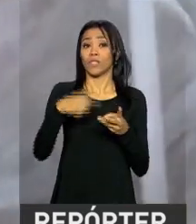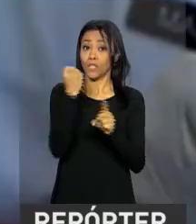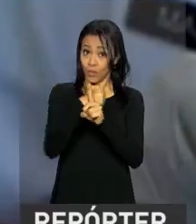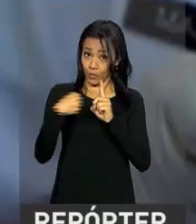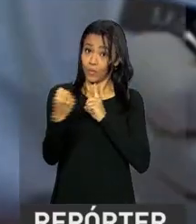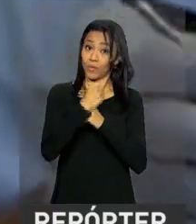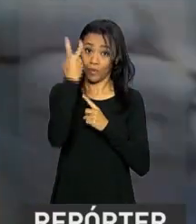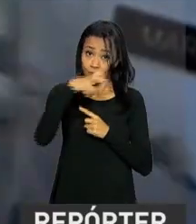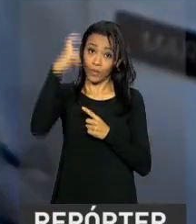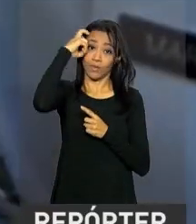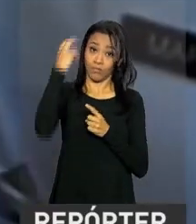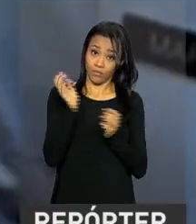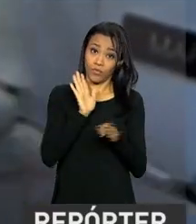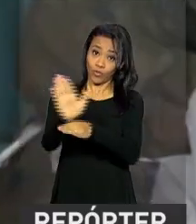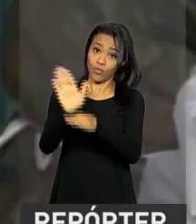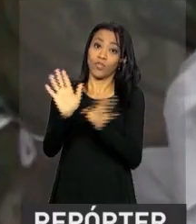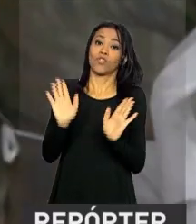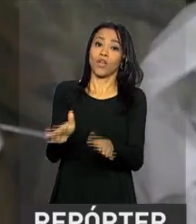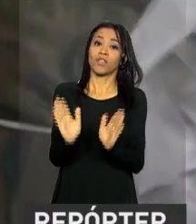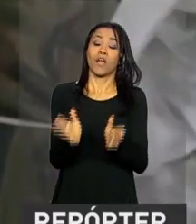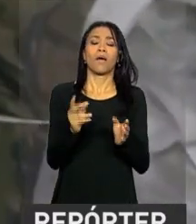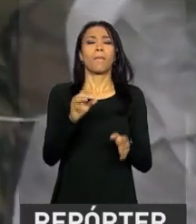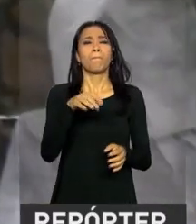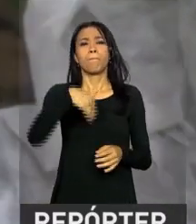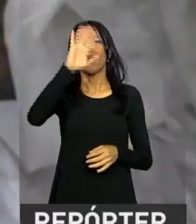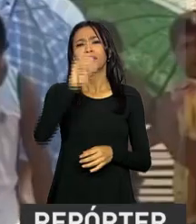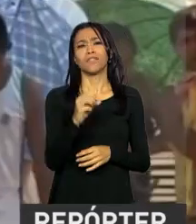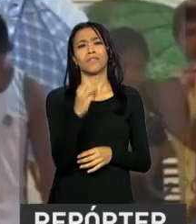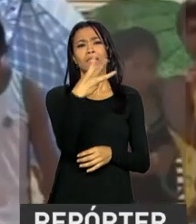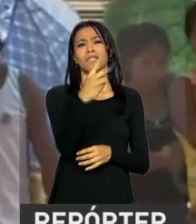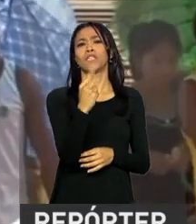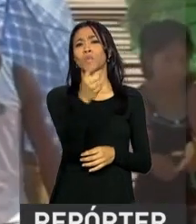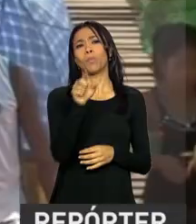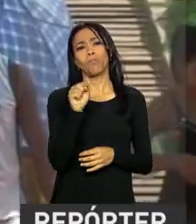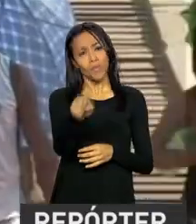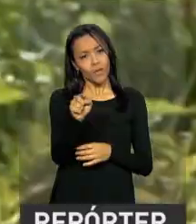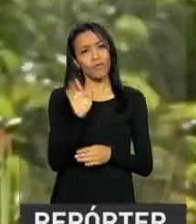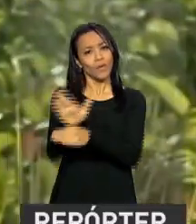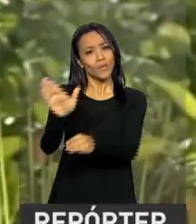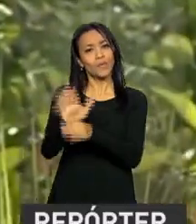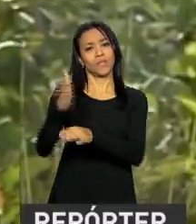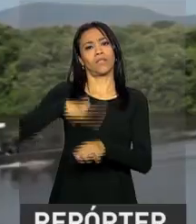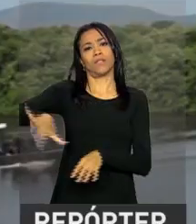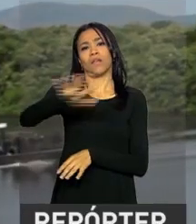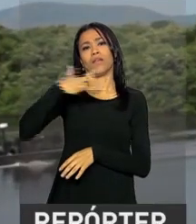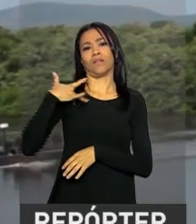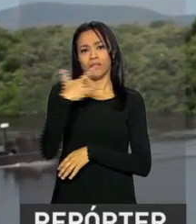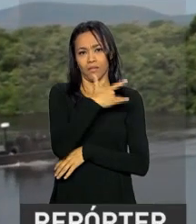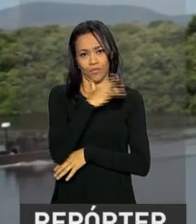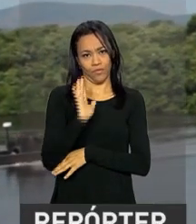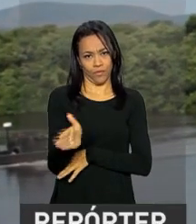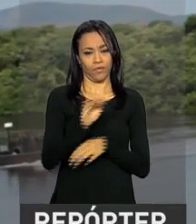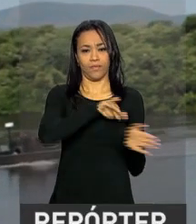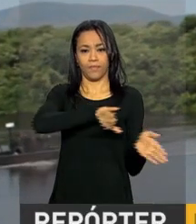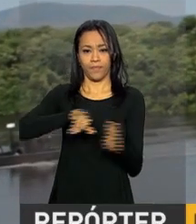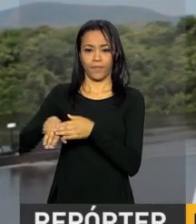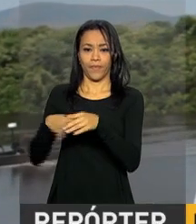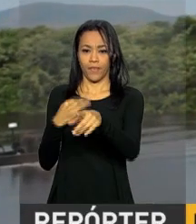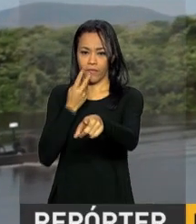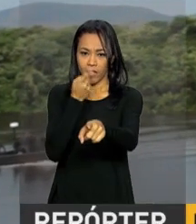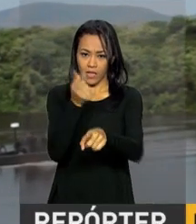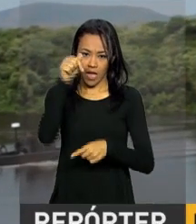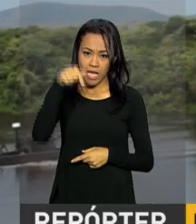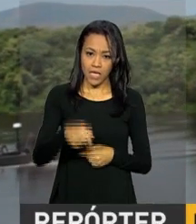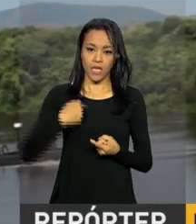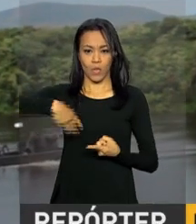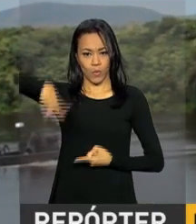da operação, já foram prestados mais de 31 mil procedimentos de prevenção à saúde. Aqui, o